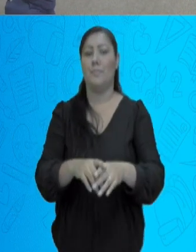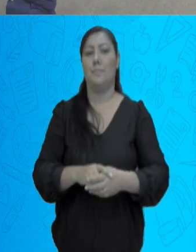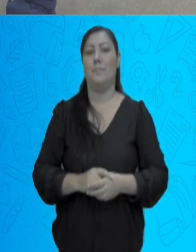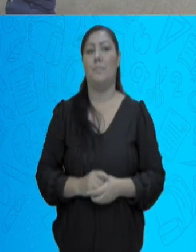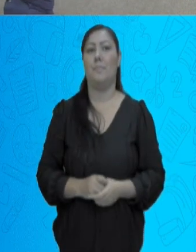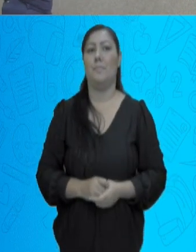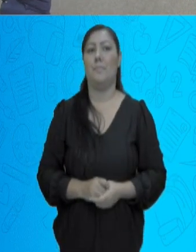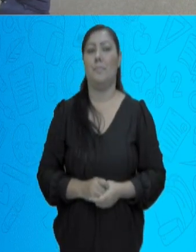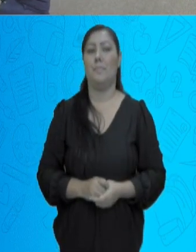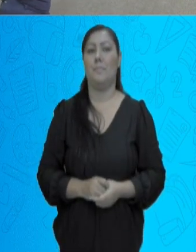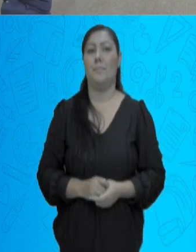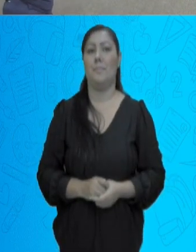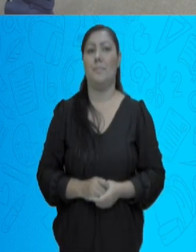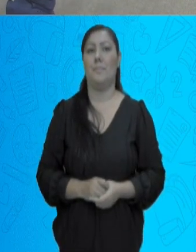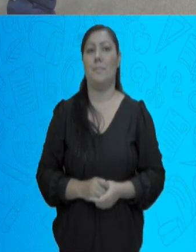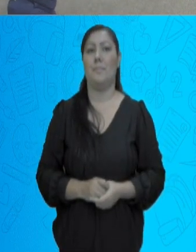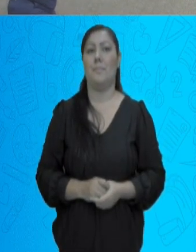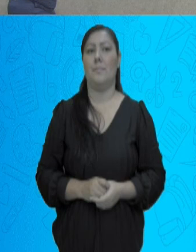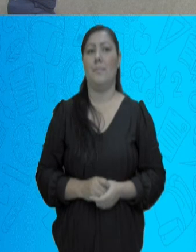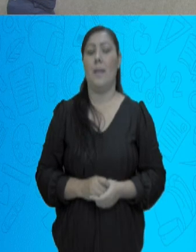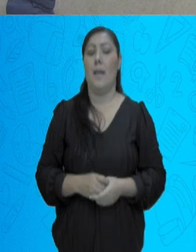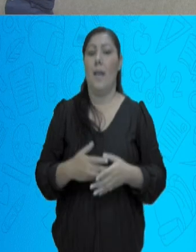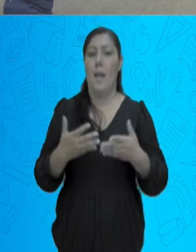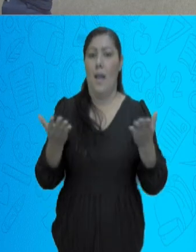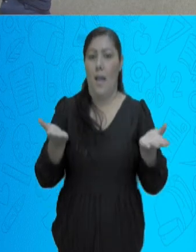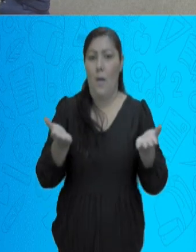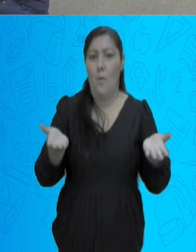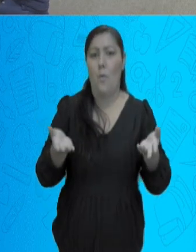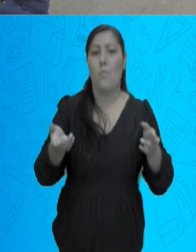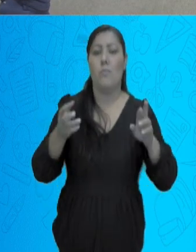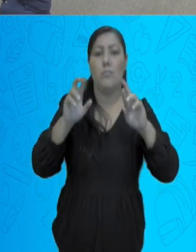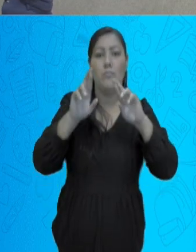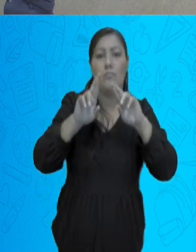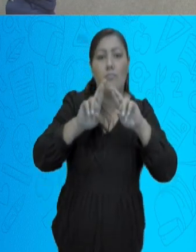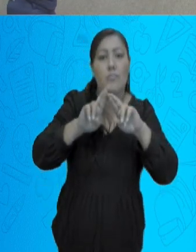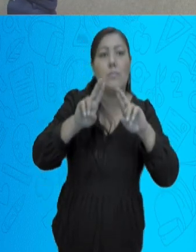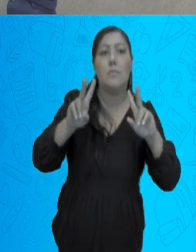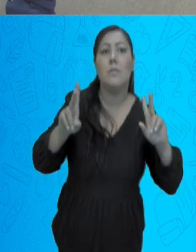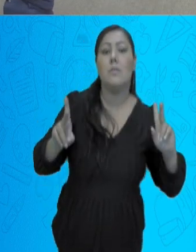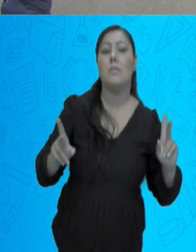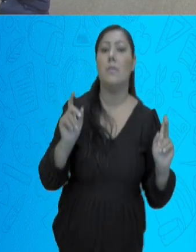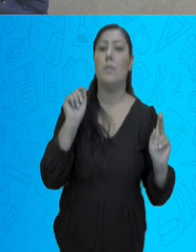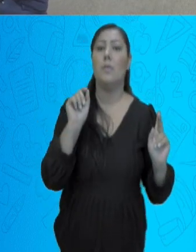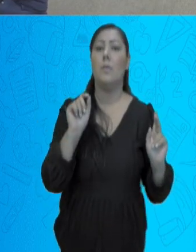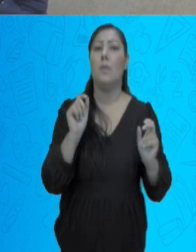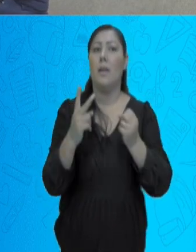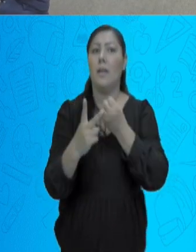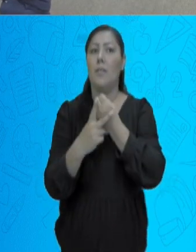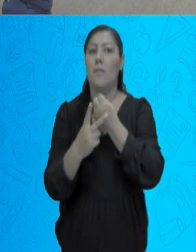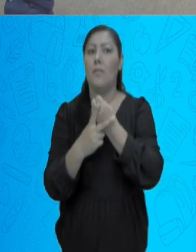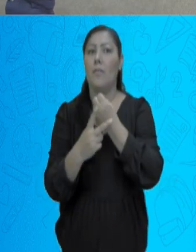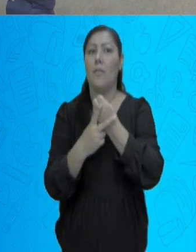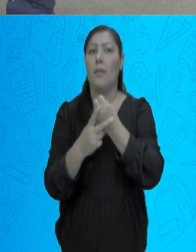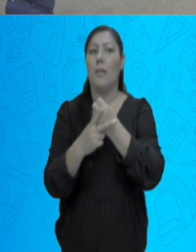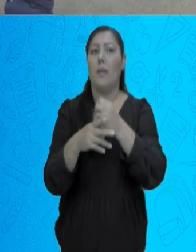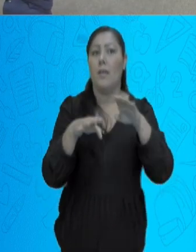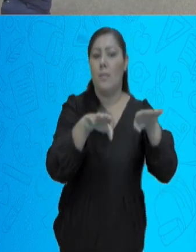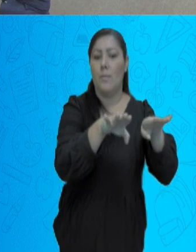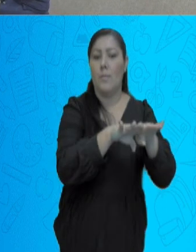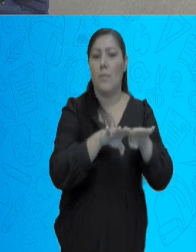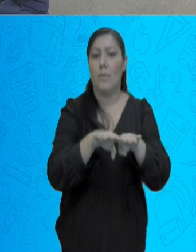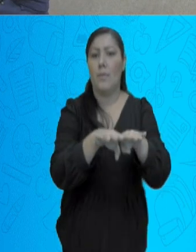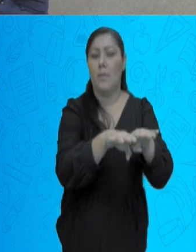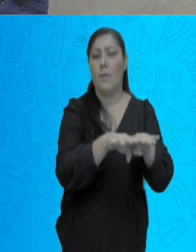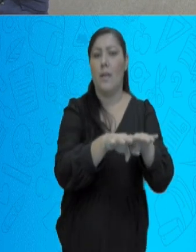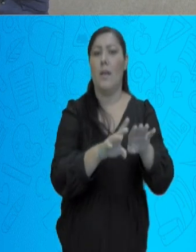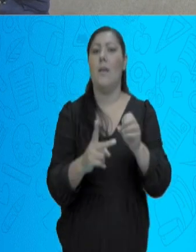Diferenças entre os verbos regulares e os verbos irregulares. O verbo